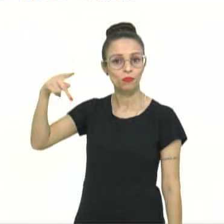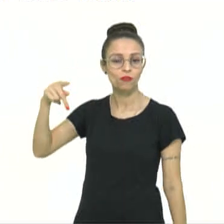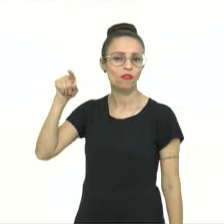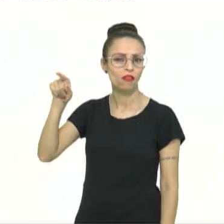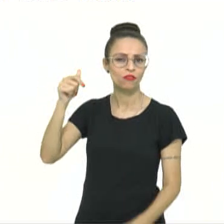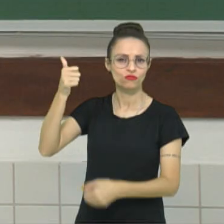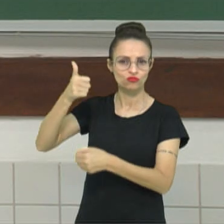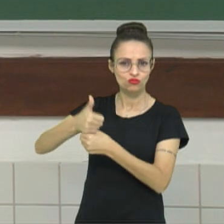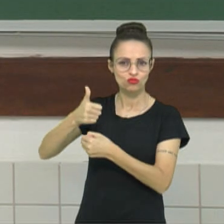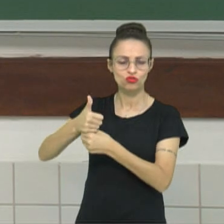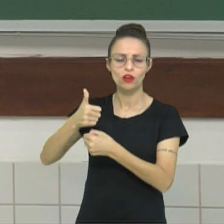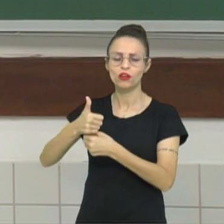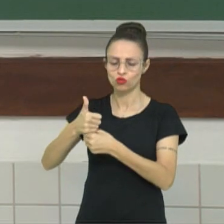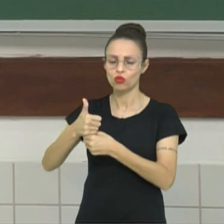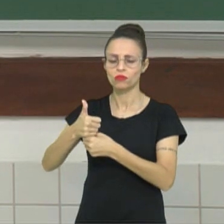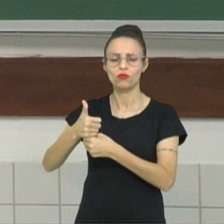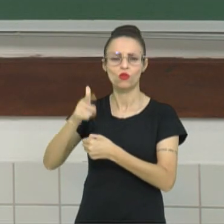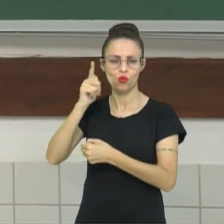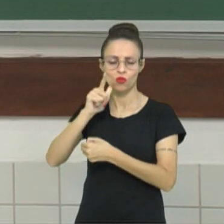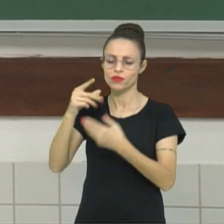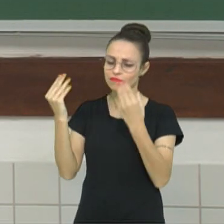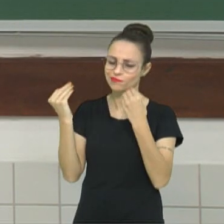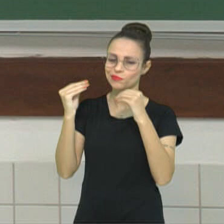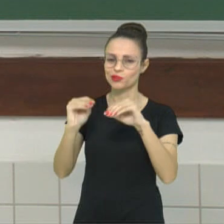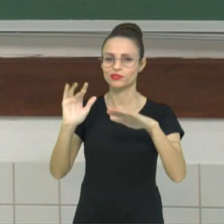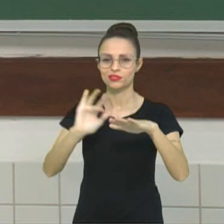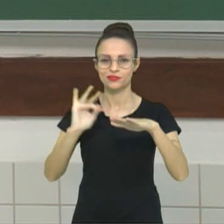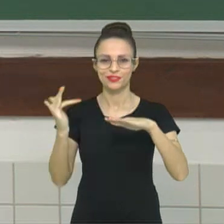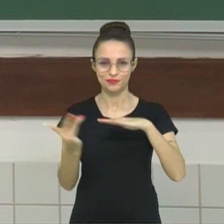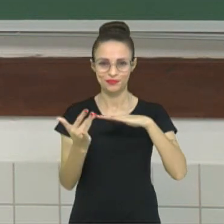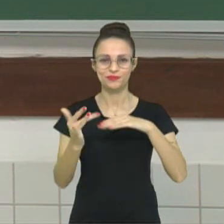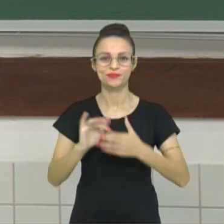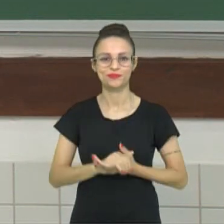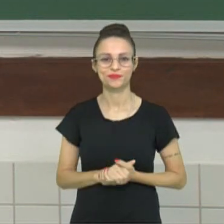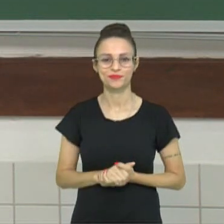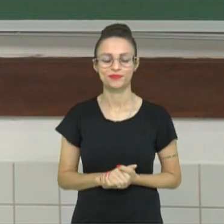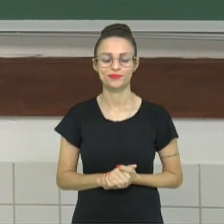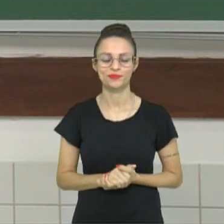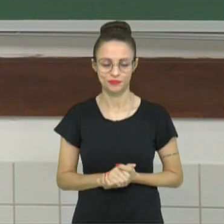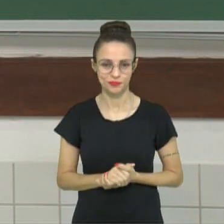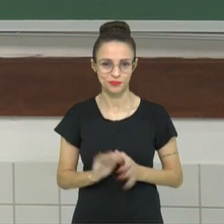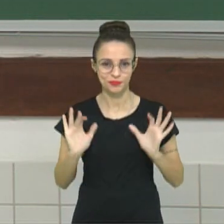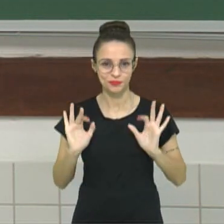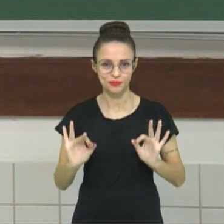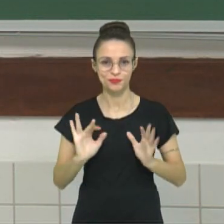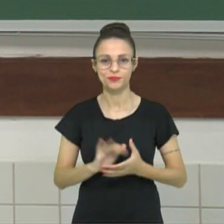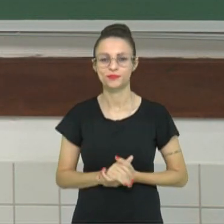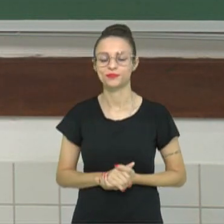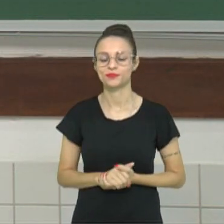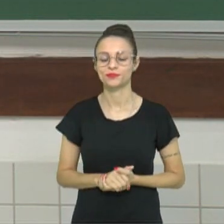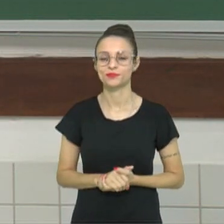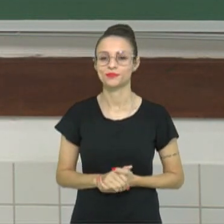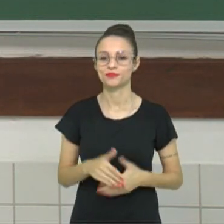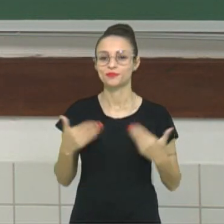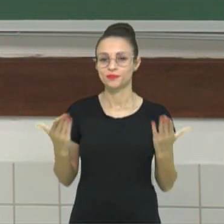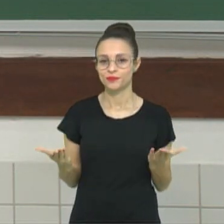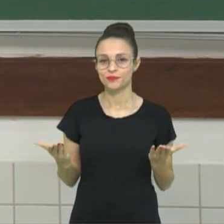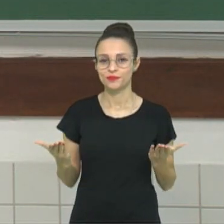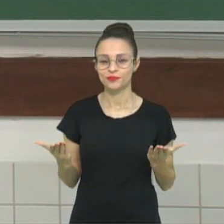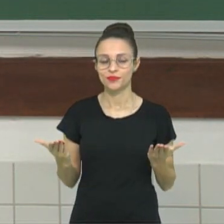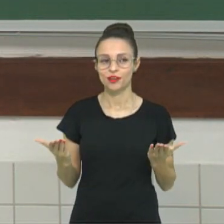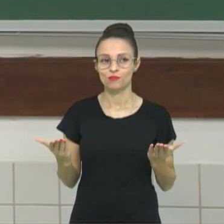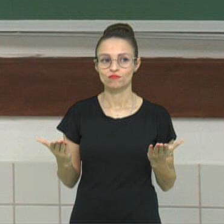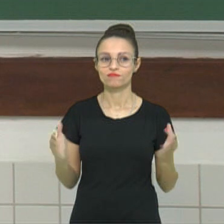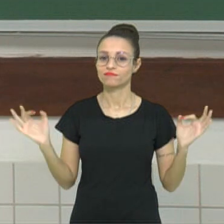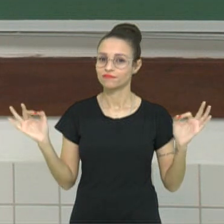quanto a direção da escola vai ter o maior prazer em colocar nas redes sociais, certo, gente? Então, assim, a gente